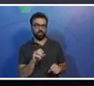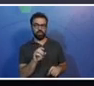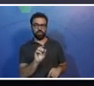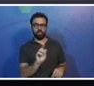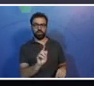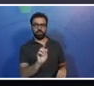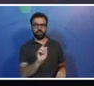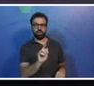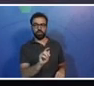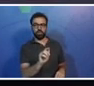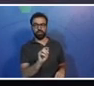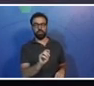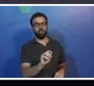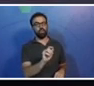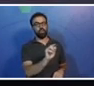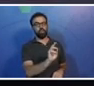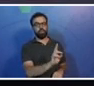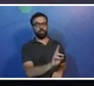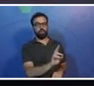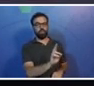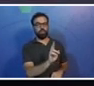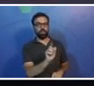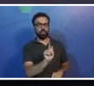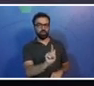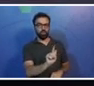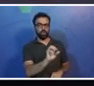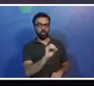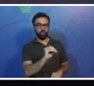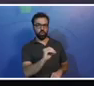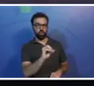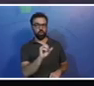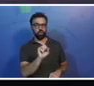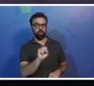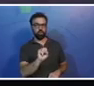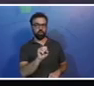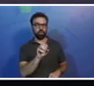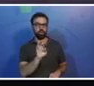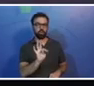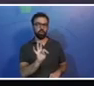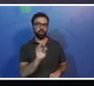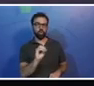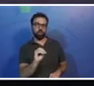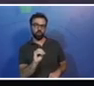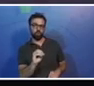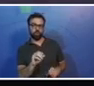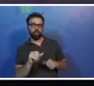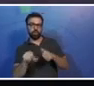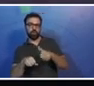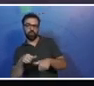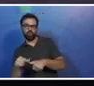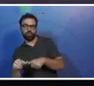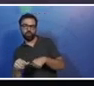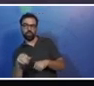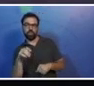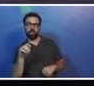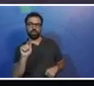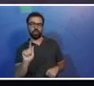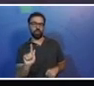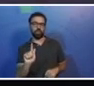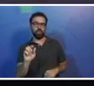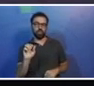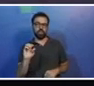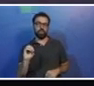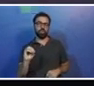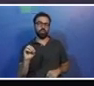substantivo gosto e é um adjetivo. Das formas verbais, no imperfeito do subjuntivo, no